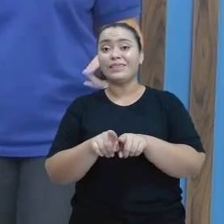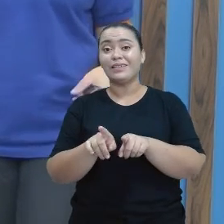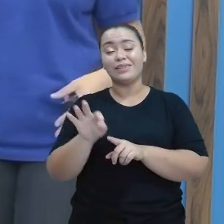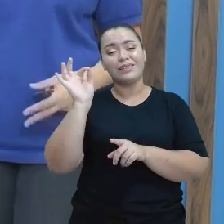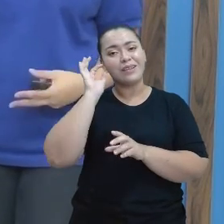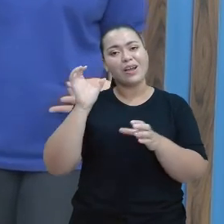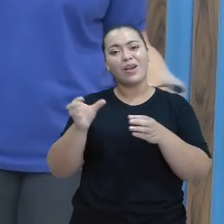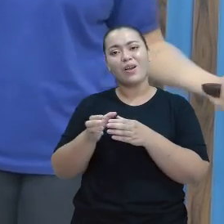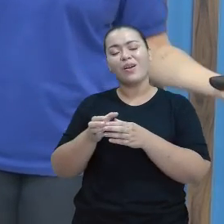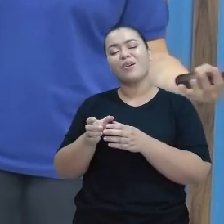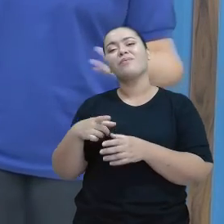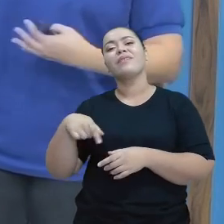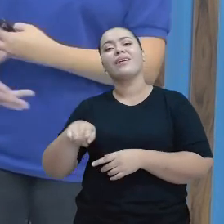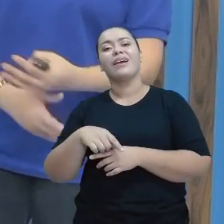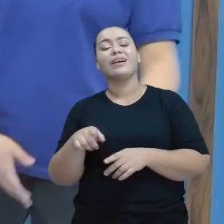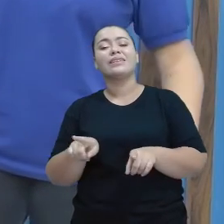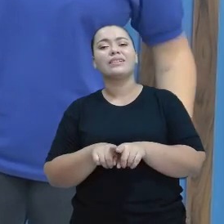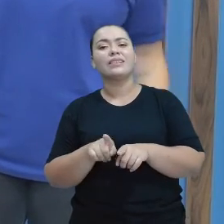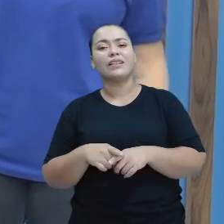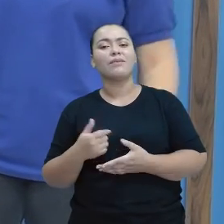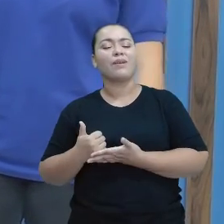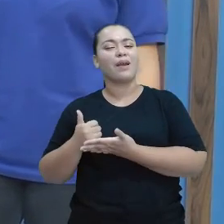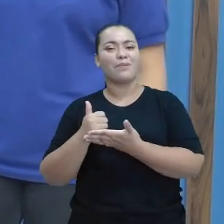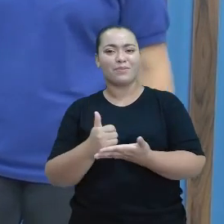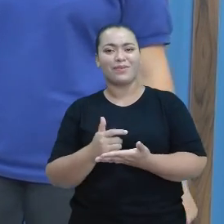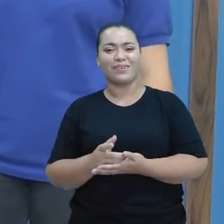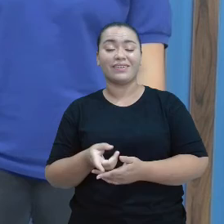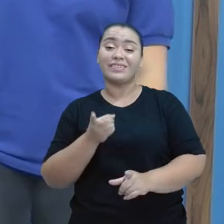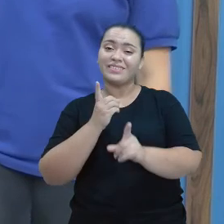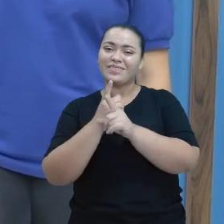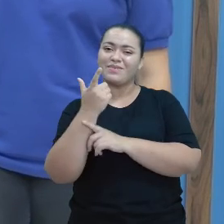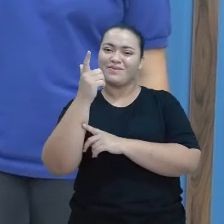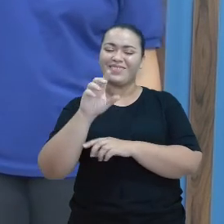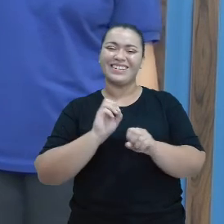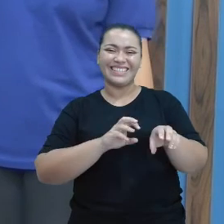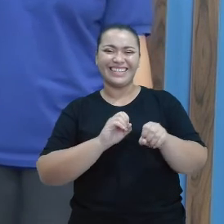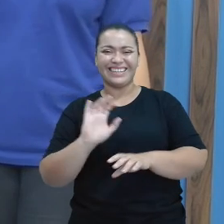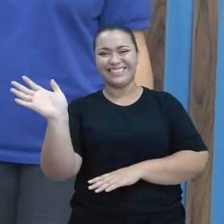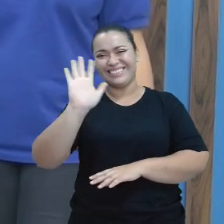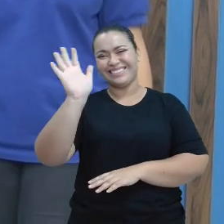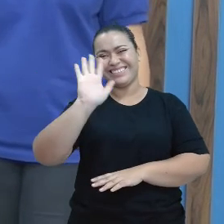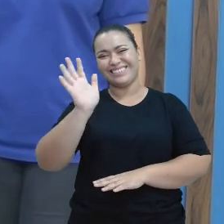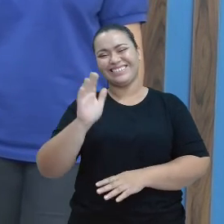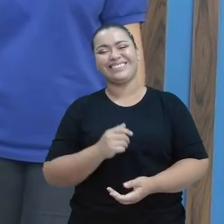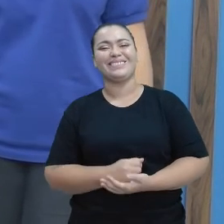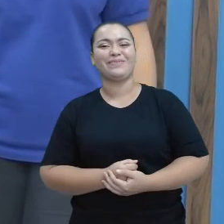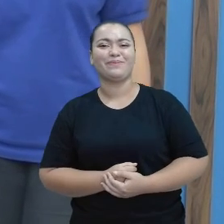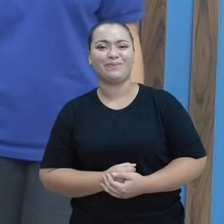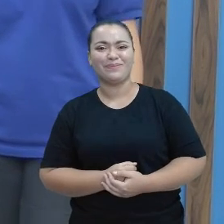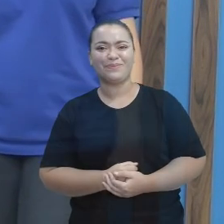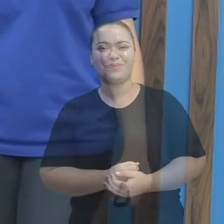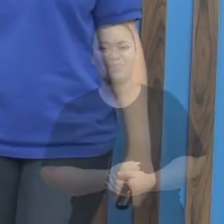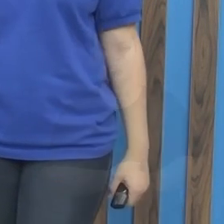Gil e a Devinho aqui super dando o apoio. A gente se vê numa próxima aula, tá bom? Até lá. Tchau, tchau.